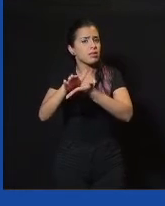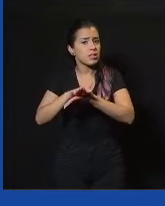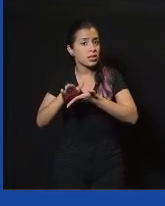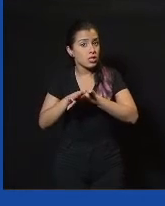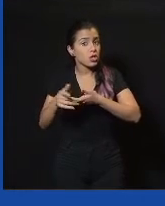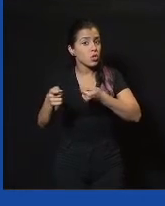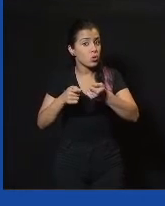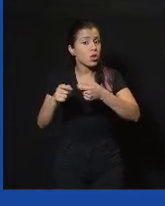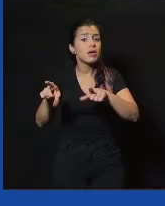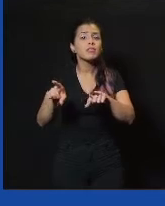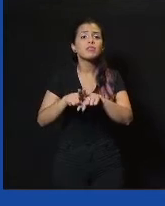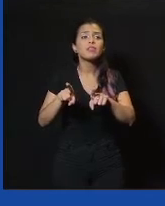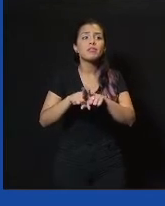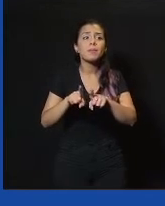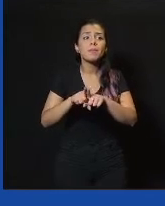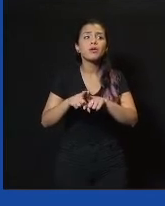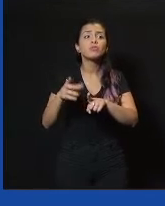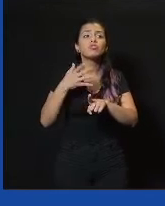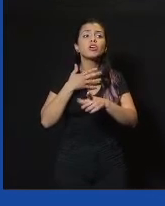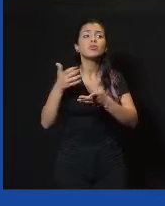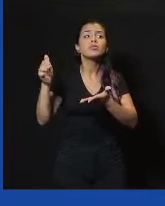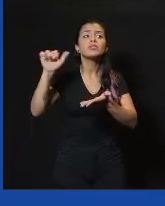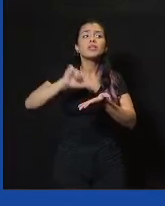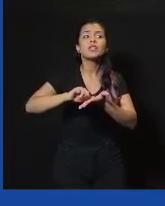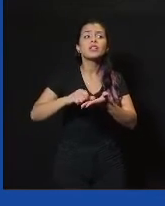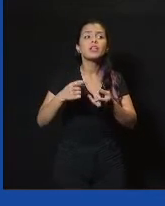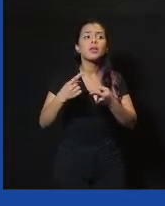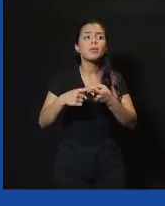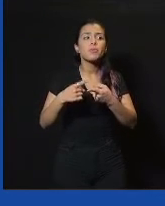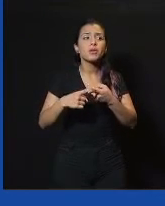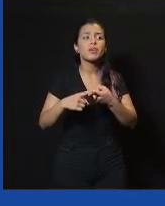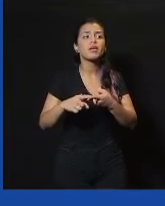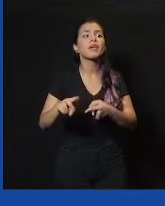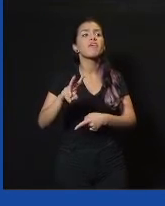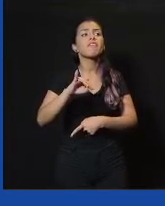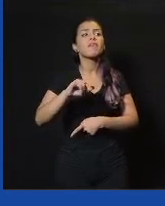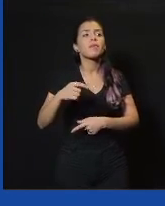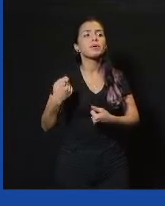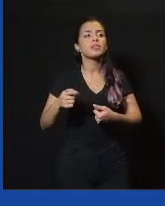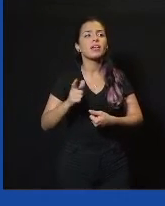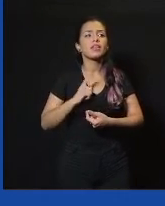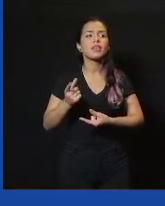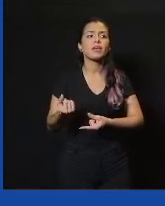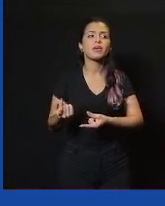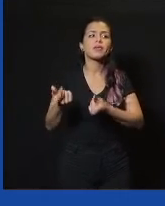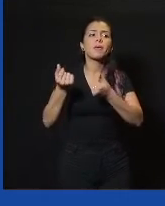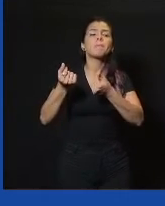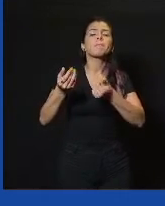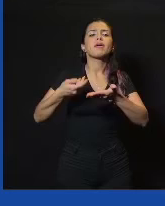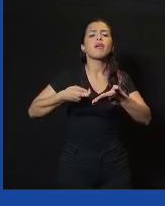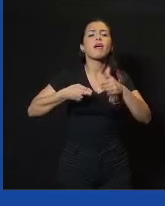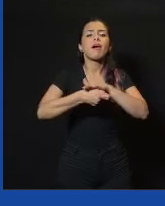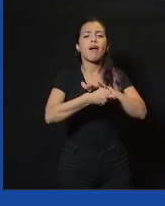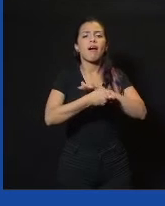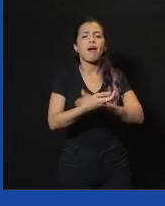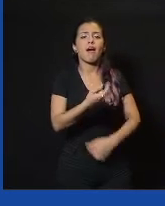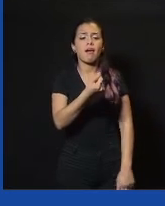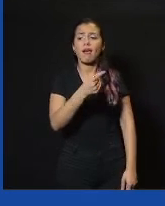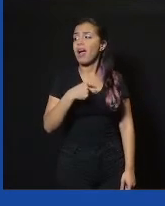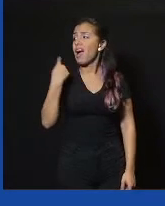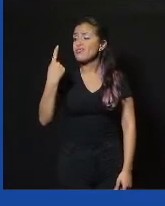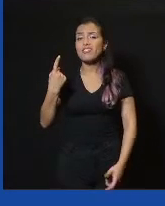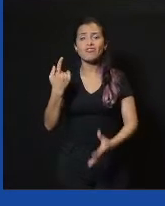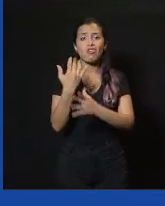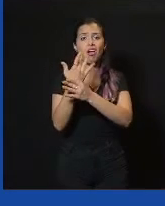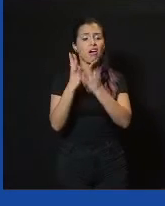favelado parte a ser a parte central disso, porque ele quem gera a riqueza. Não vai existir o capital sem a geração de riqueza. Então, nós somos o trabalho, e o trabalho tem que